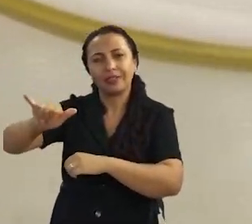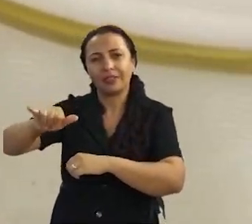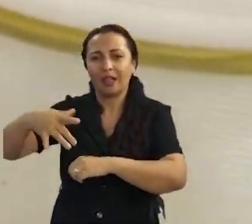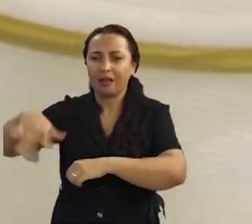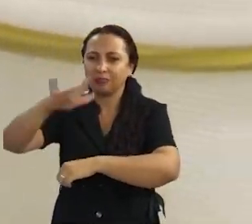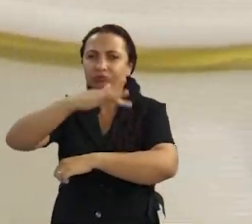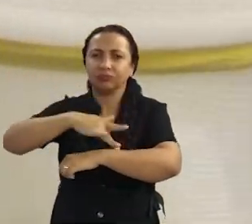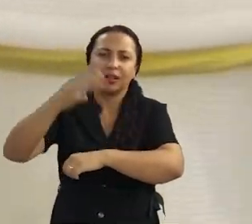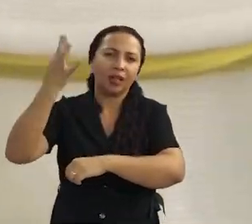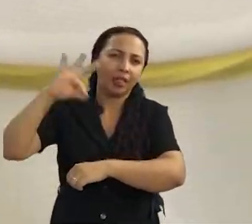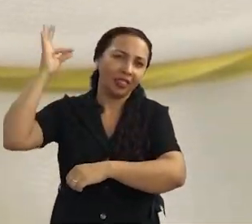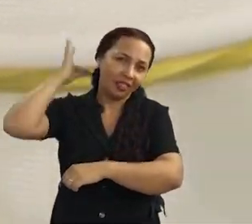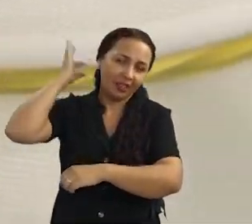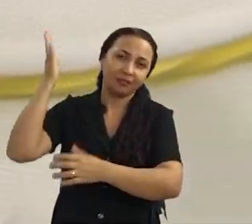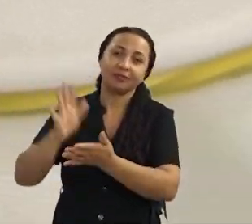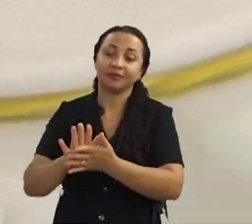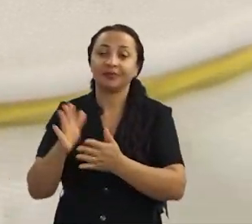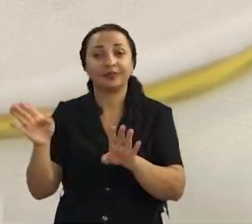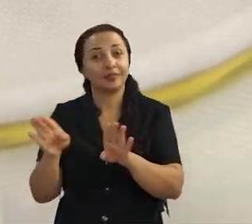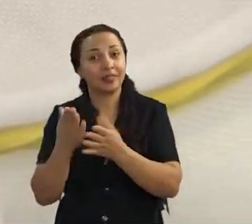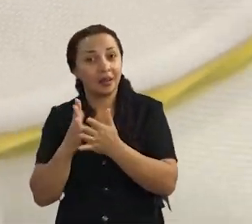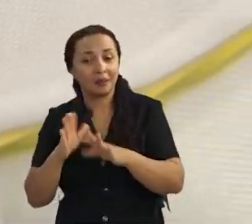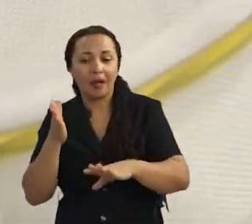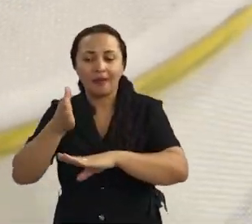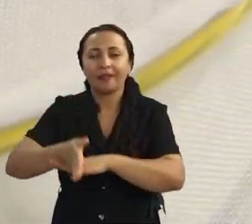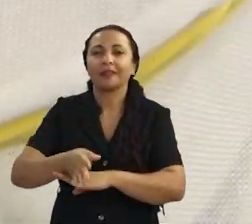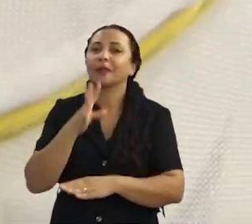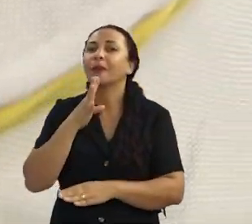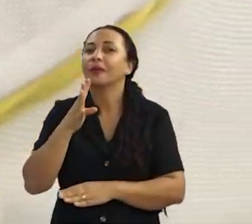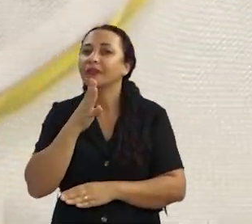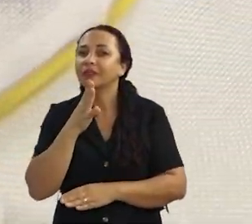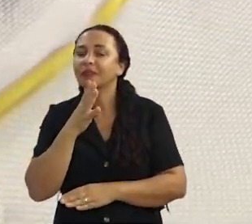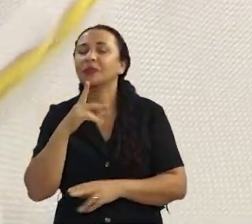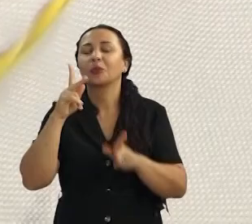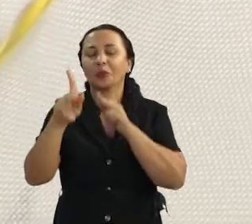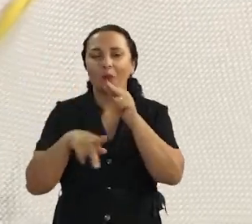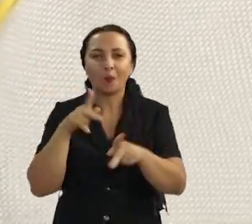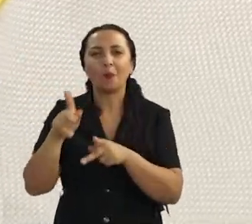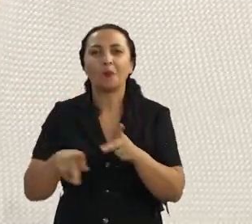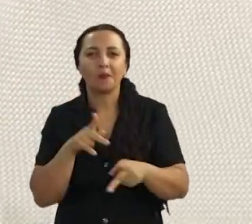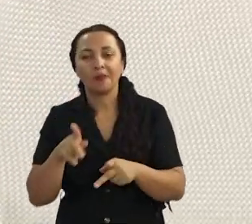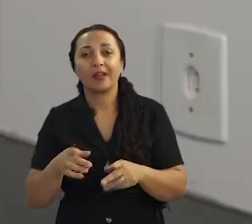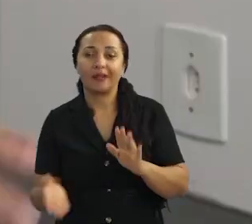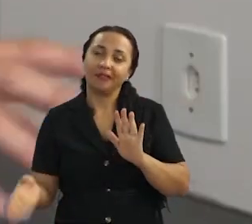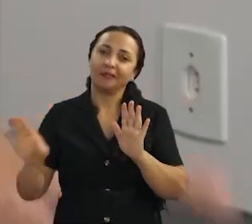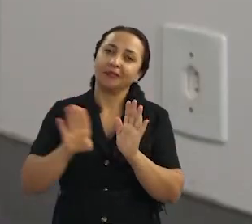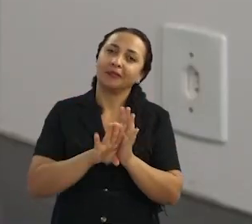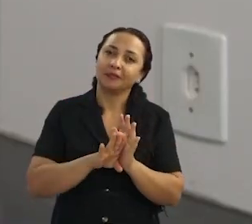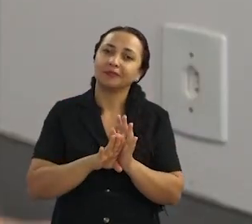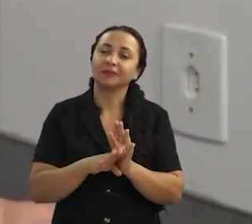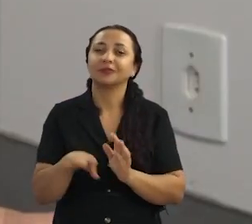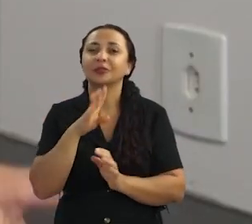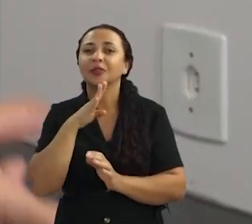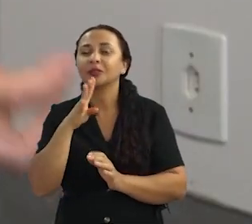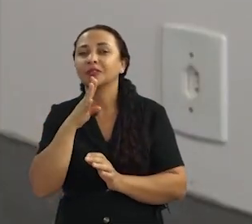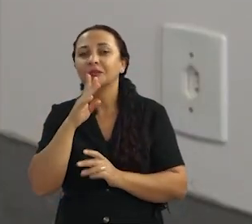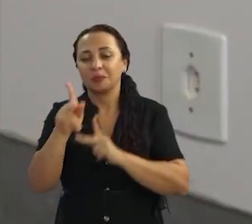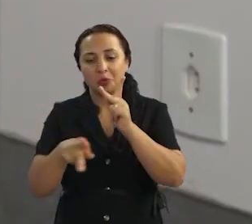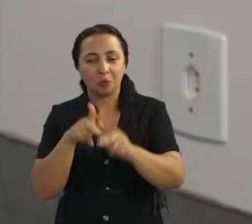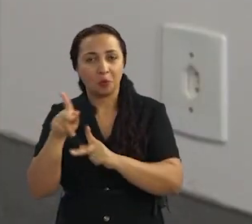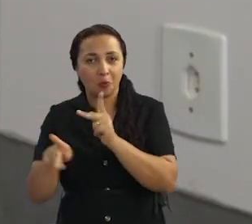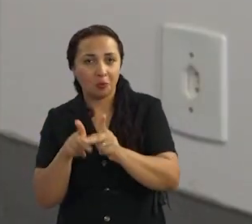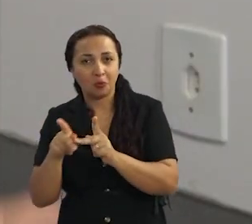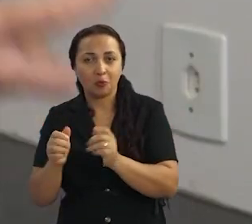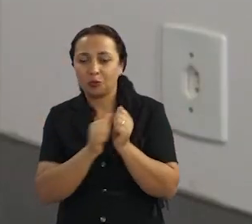expelir mosquitos. Então, a gente termina entrando em algo que é do conhecimento popular e que traz esse